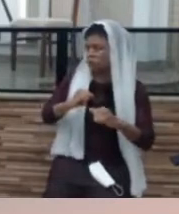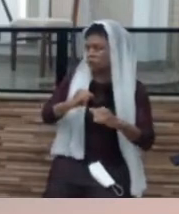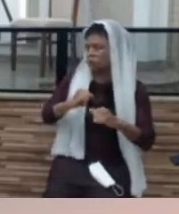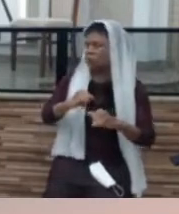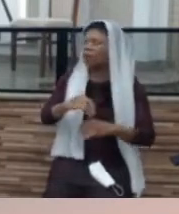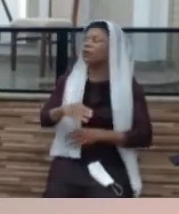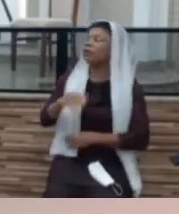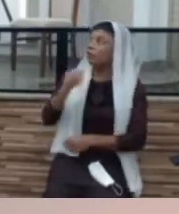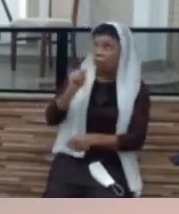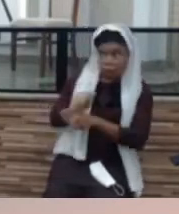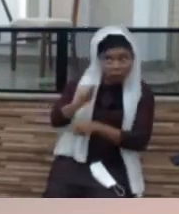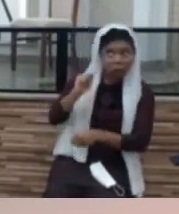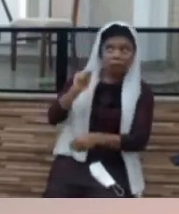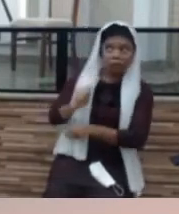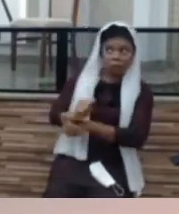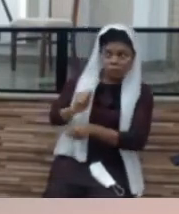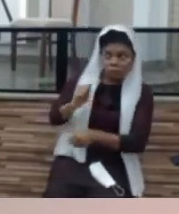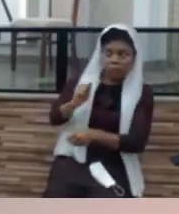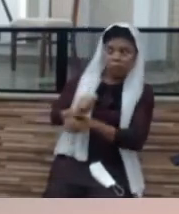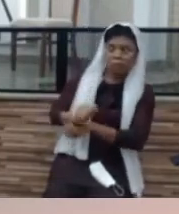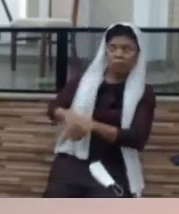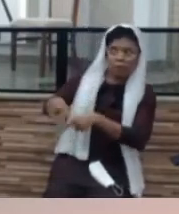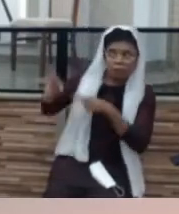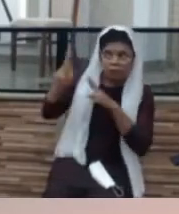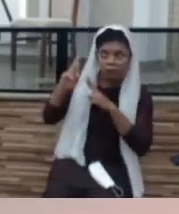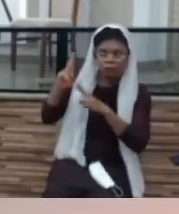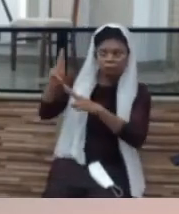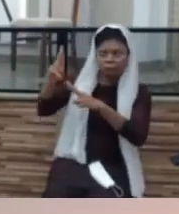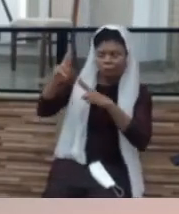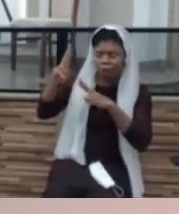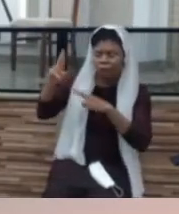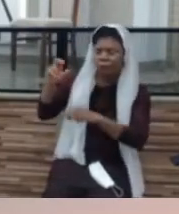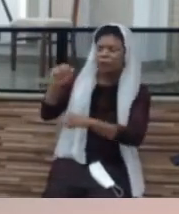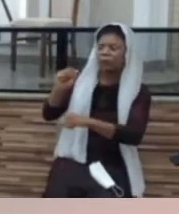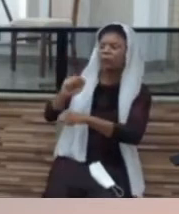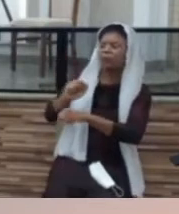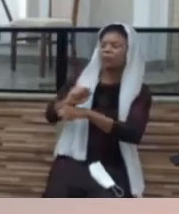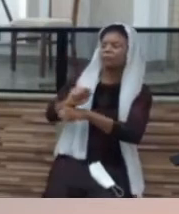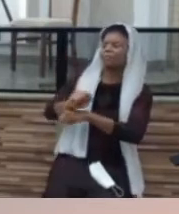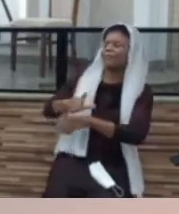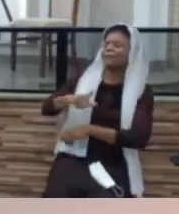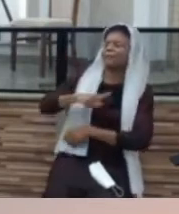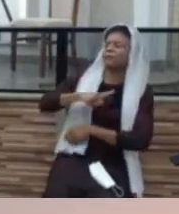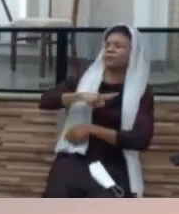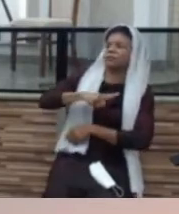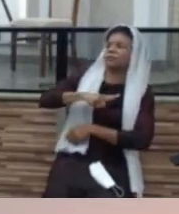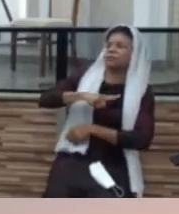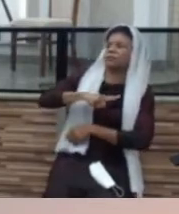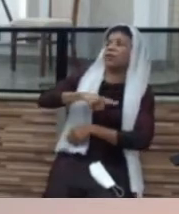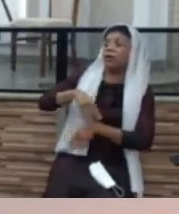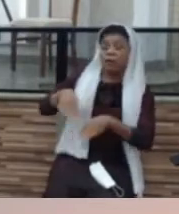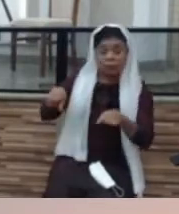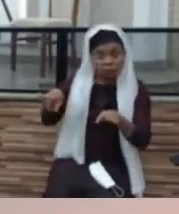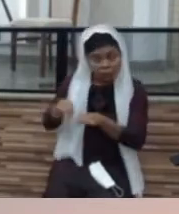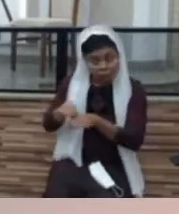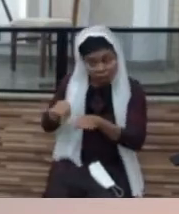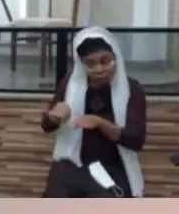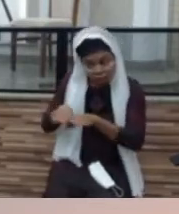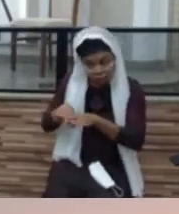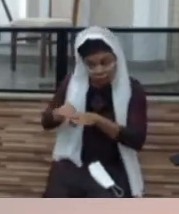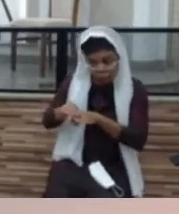porque a alegria ela gera esperança, irmãos. Na Epístola aos Efésios fala que está